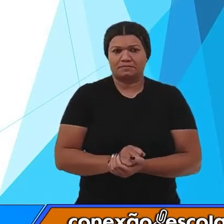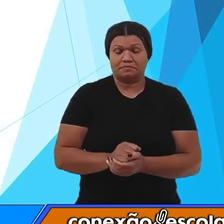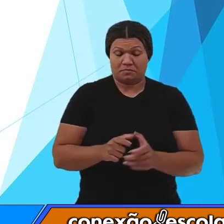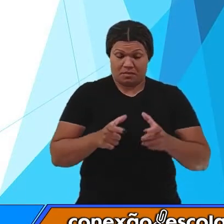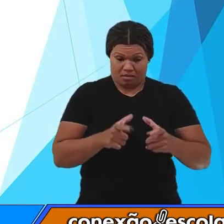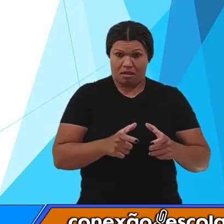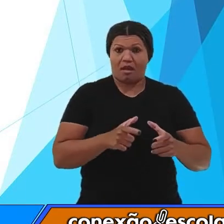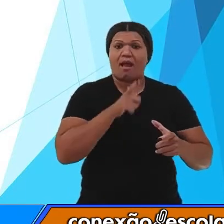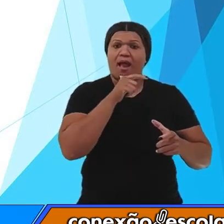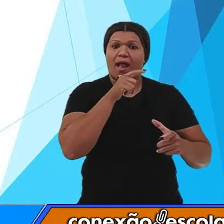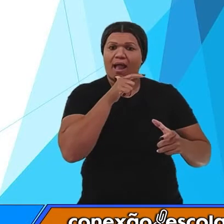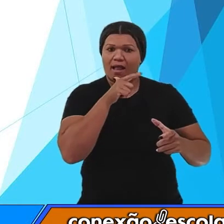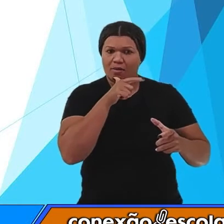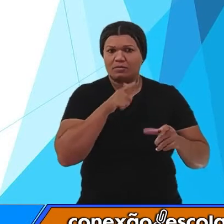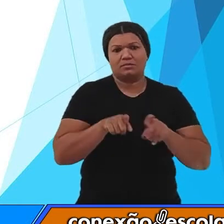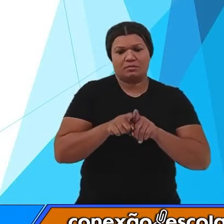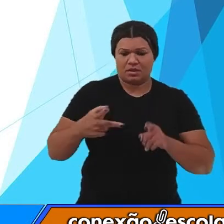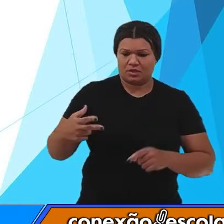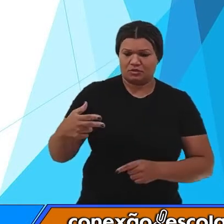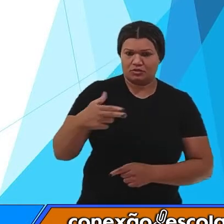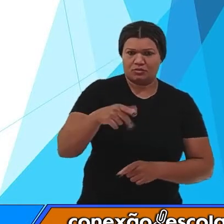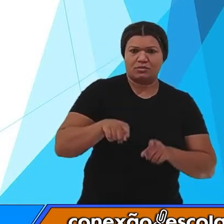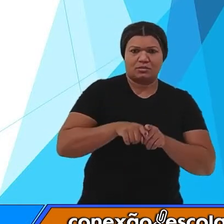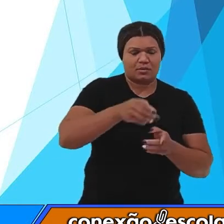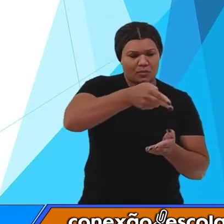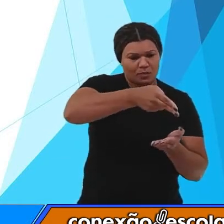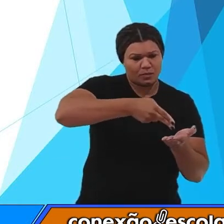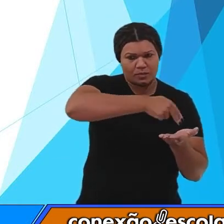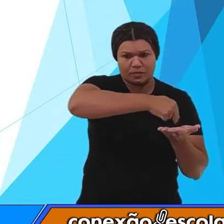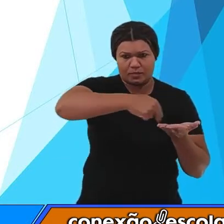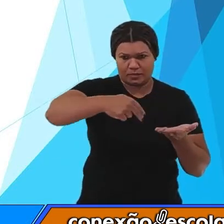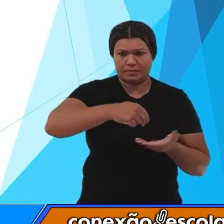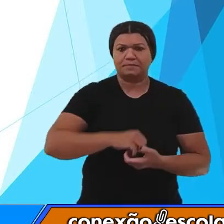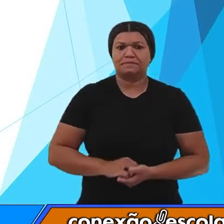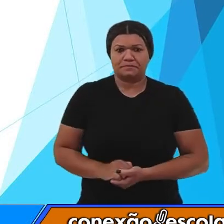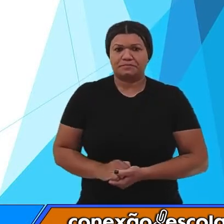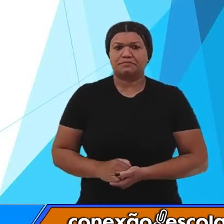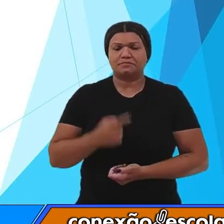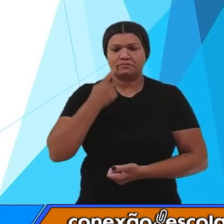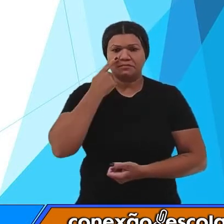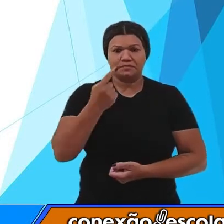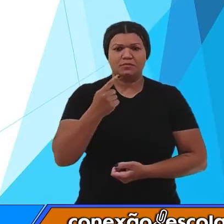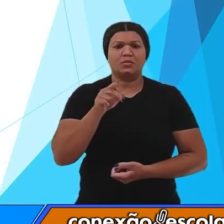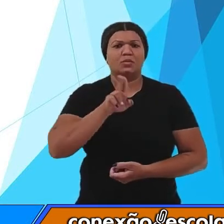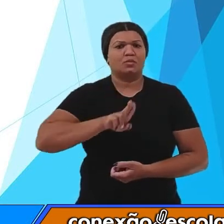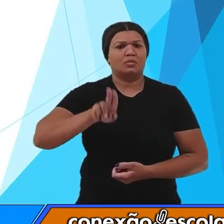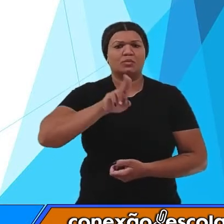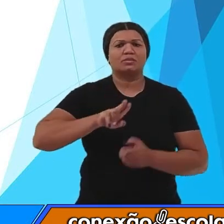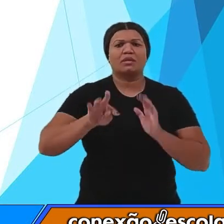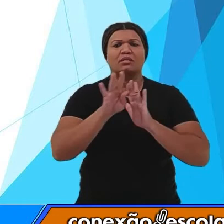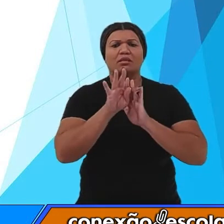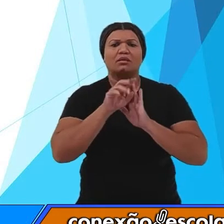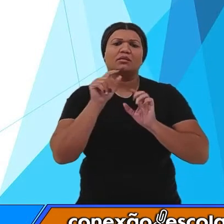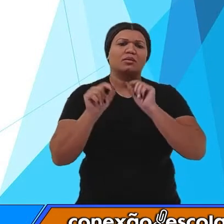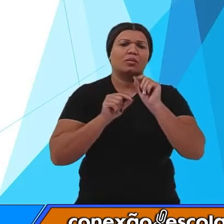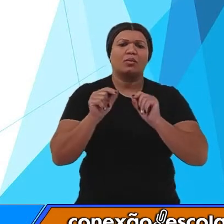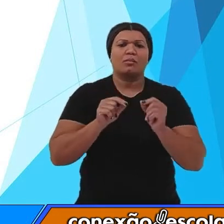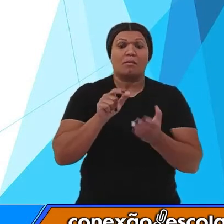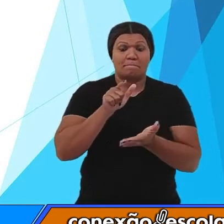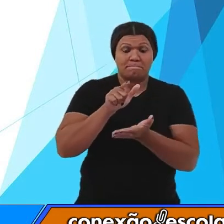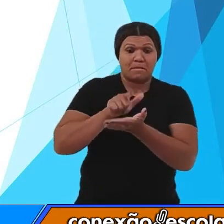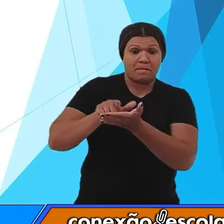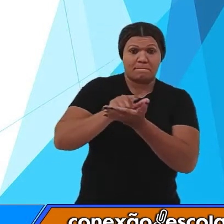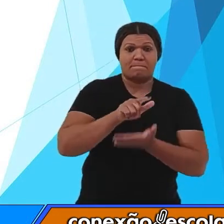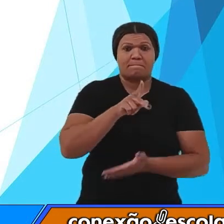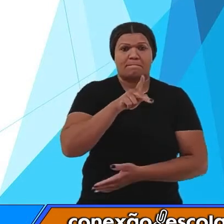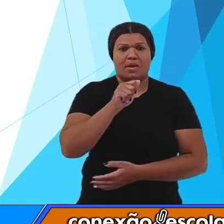com água, tesoura e estilete. Então, pessoal, a técnica que nós vamos usar é a papietagem,